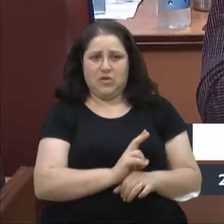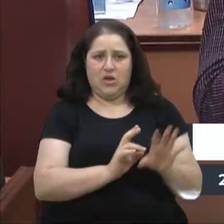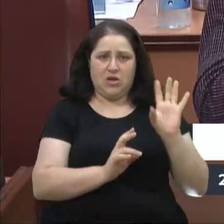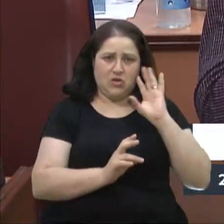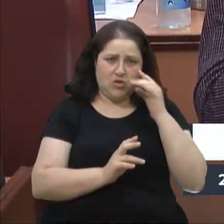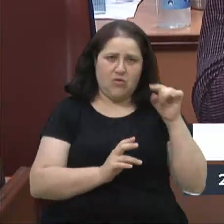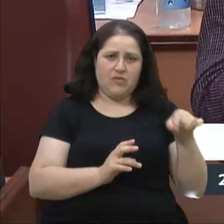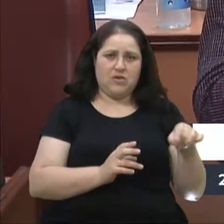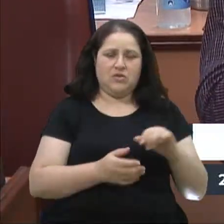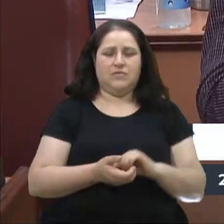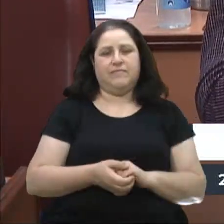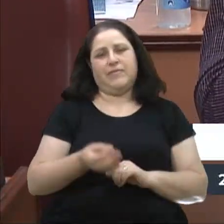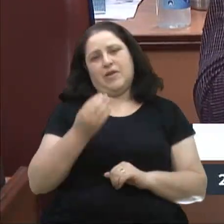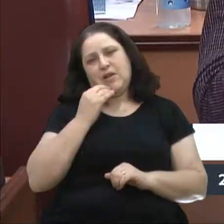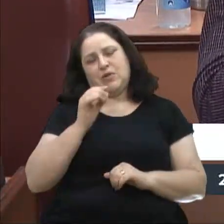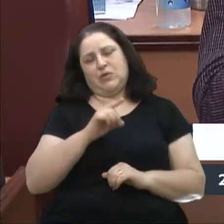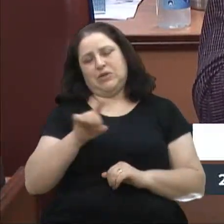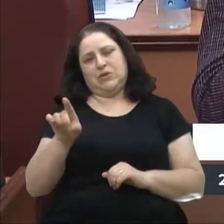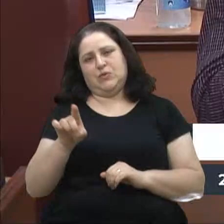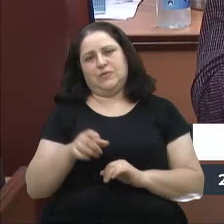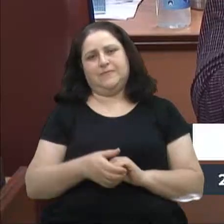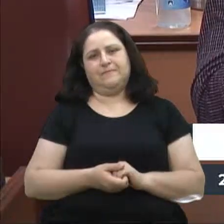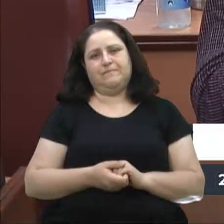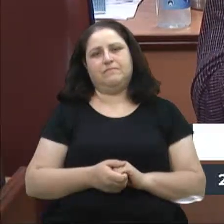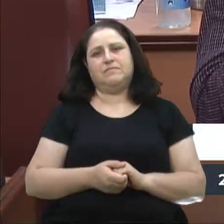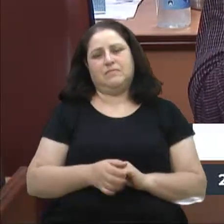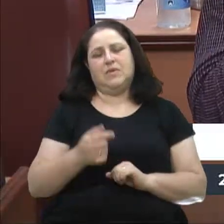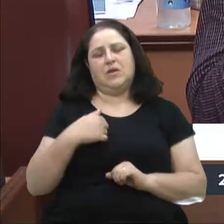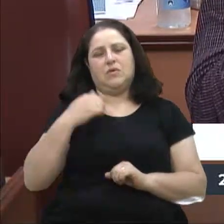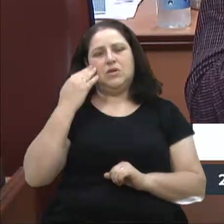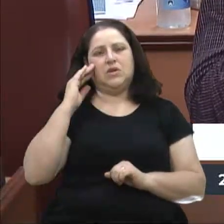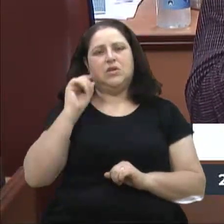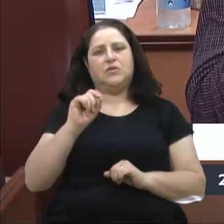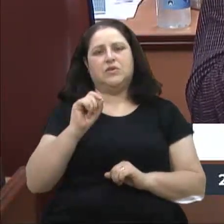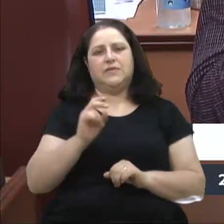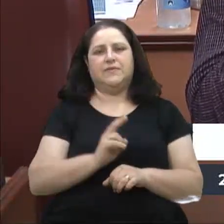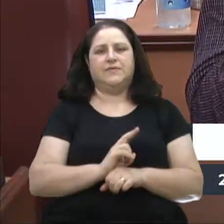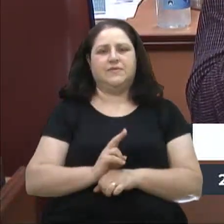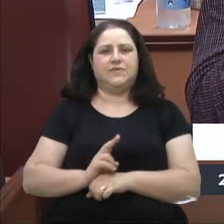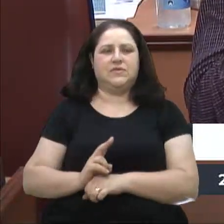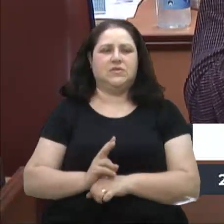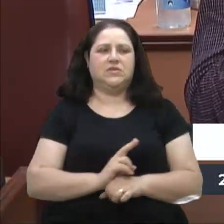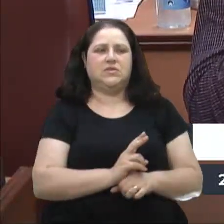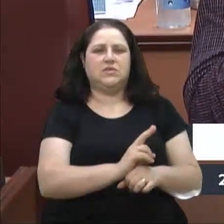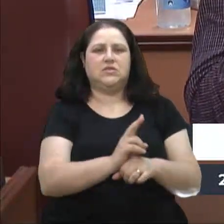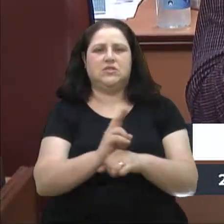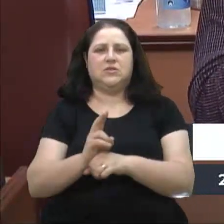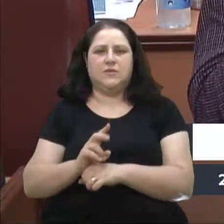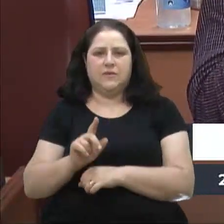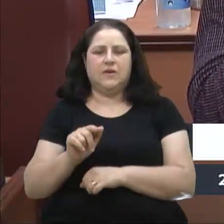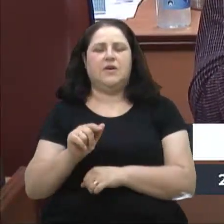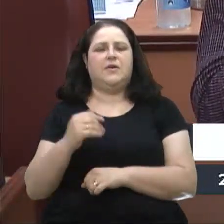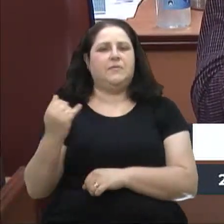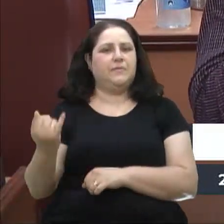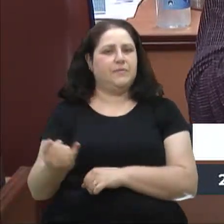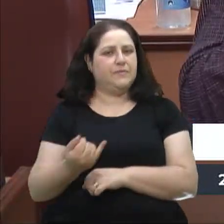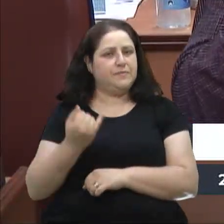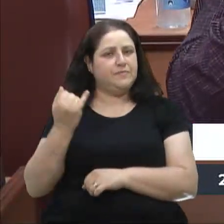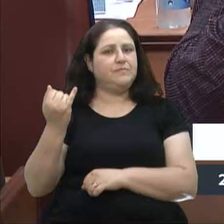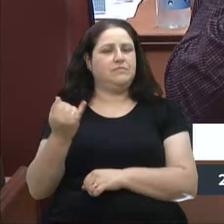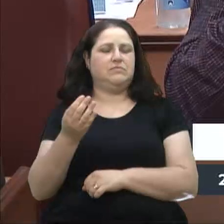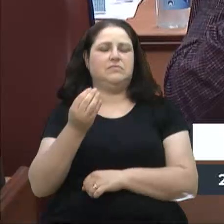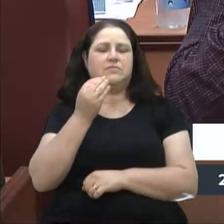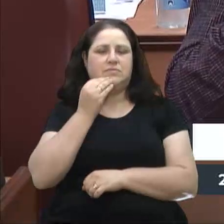isso? Evidentemente que não. Mas eu entendo que a fiscalização seria um fator importantíssimo,